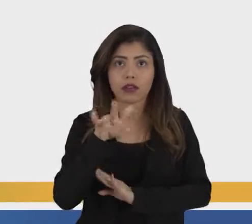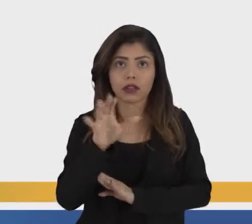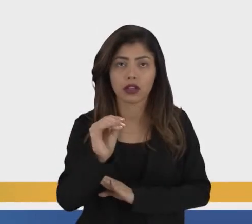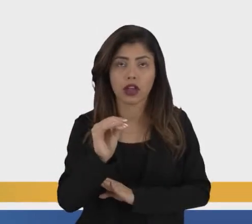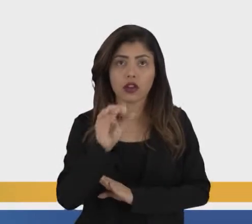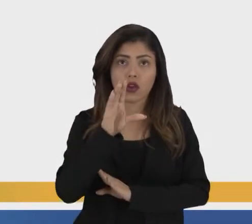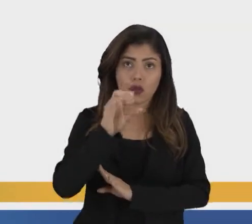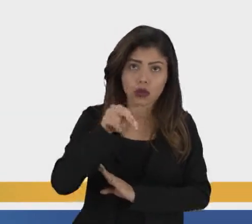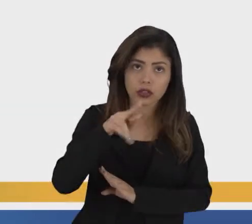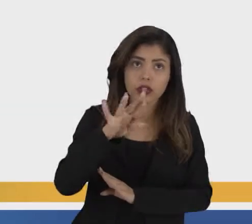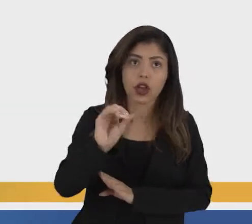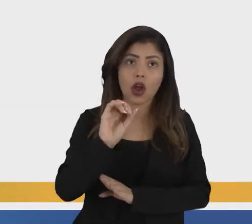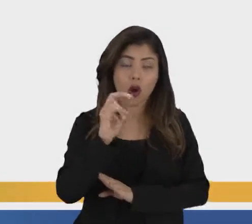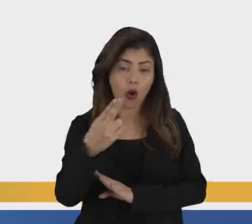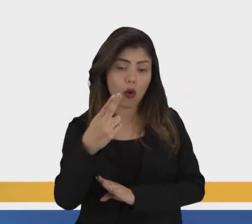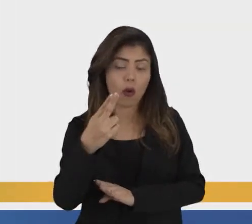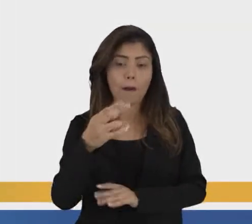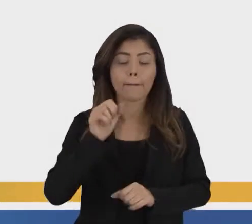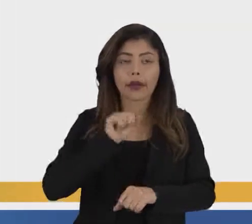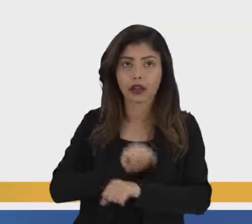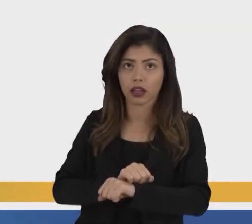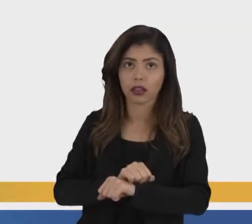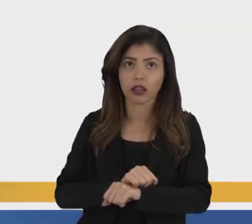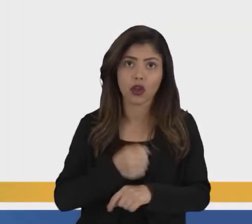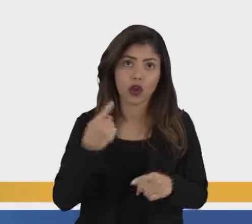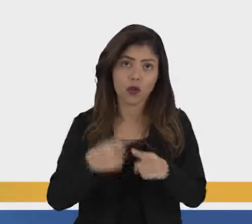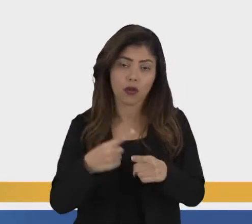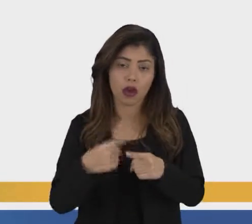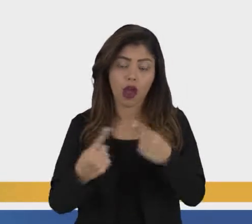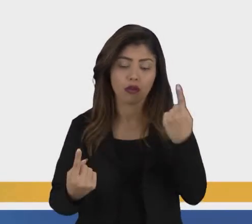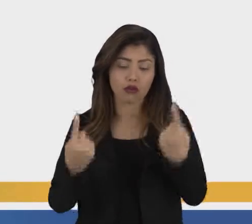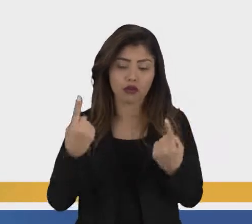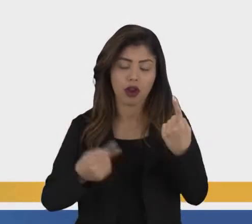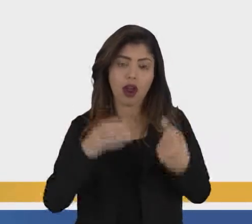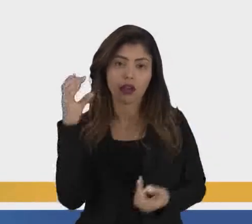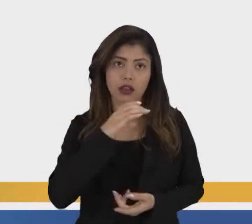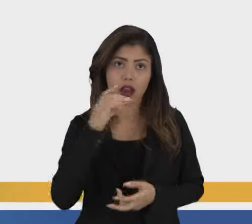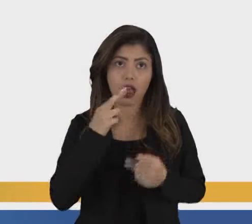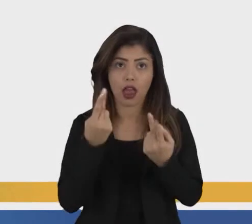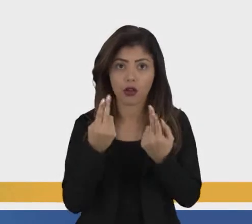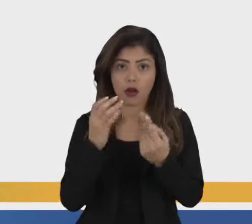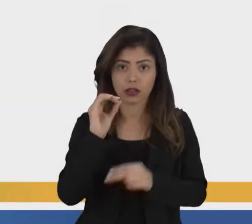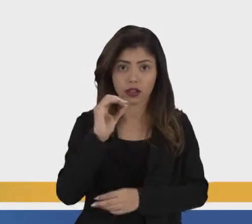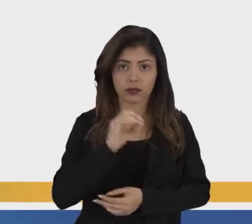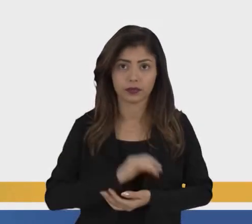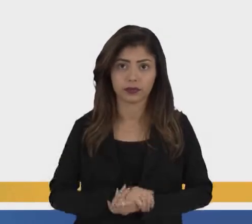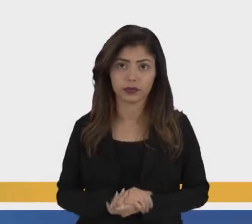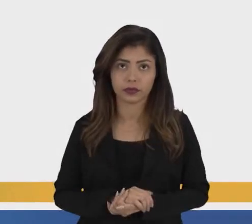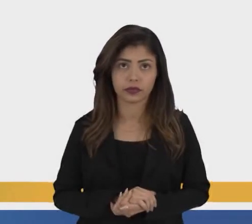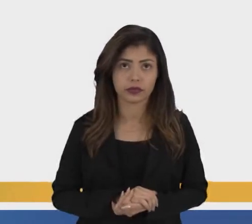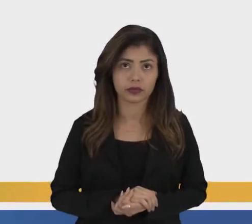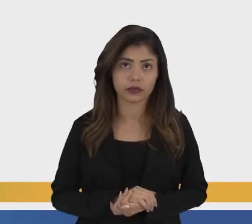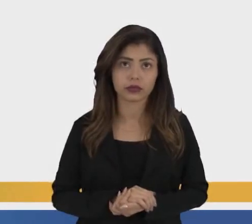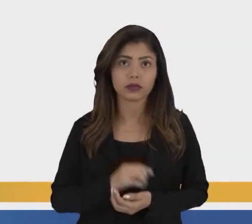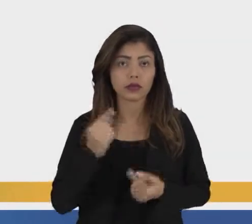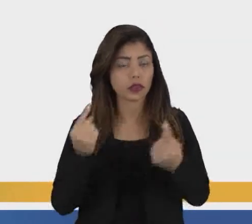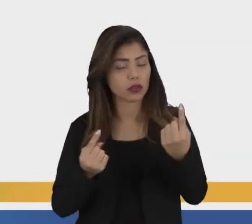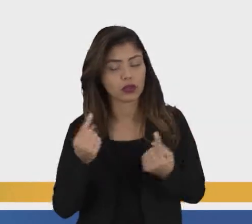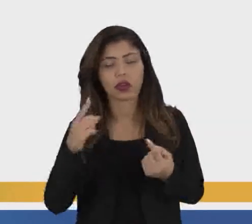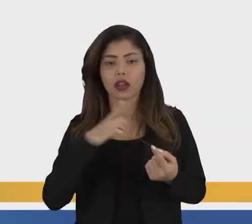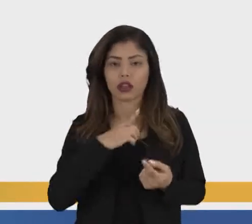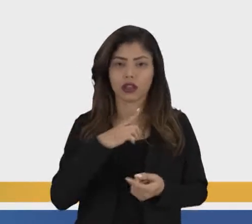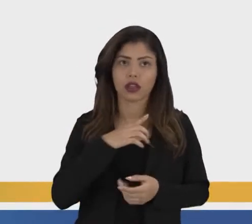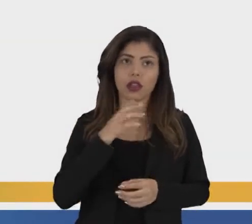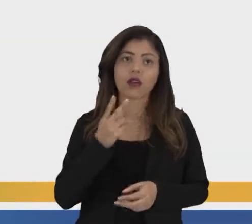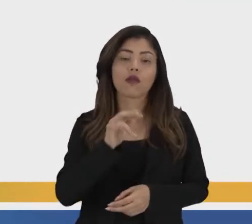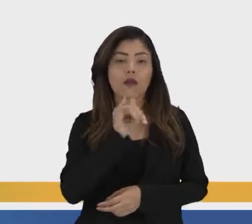que a velocidade seja constante ou o móvel esteja parado, pois em ambos os casos a aceleração é igual a zero.